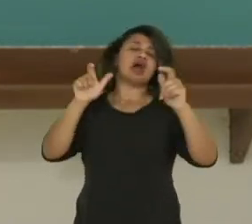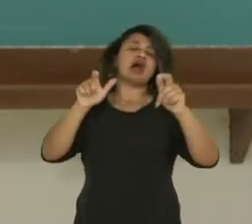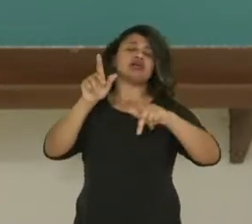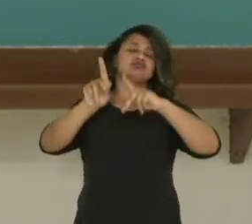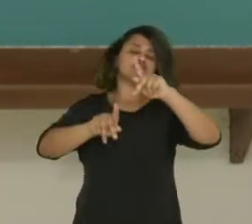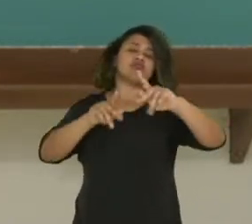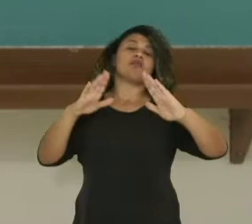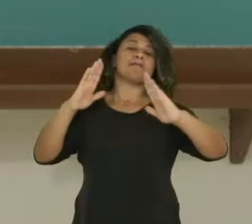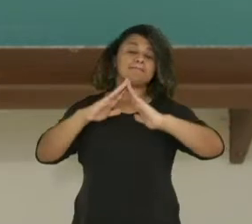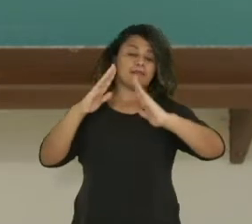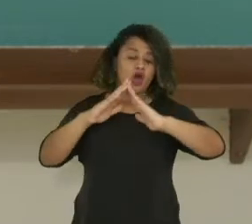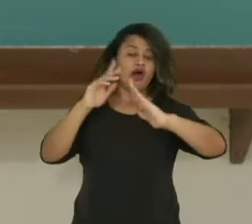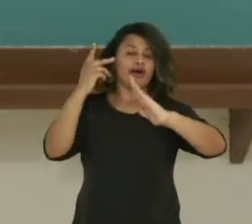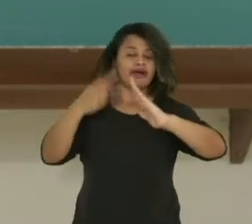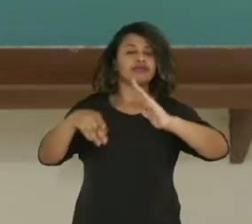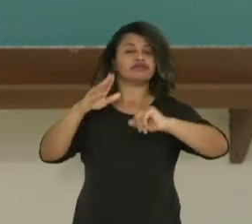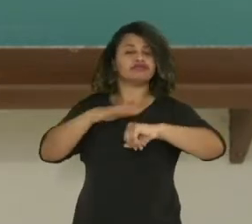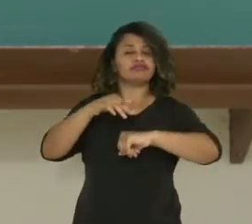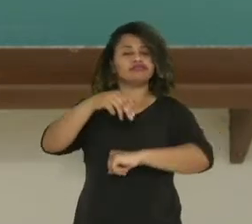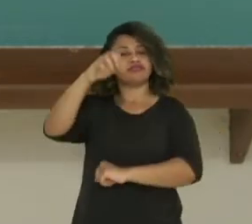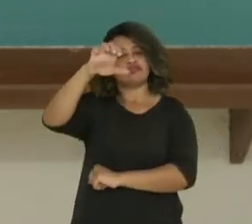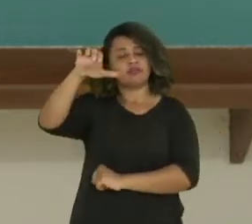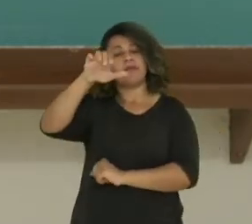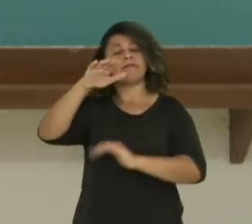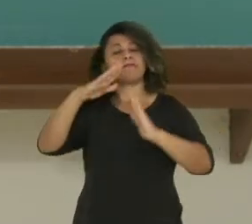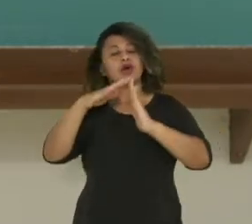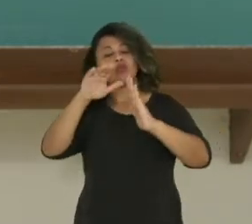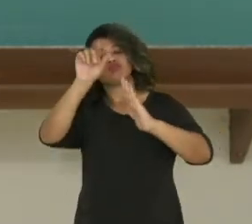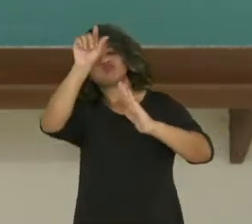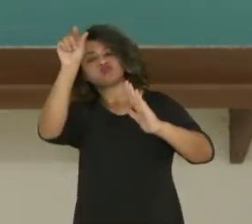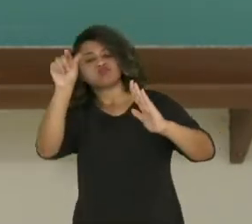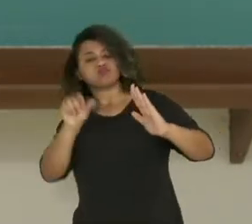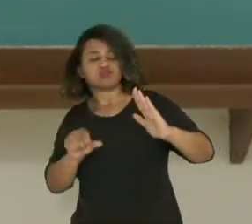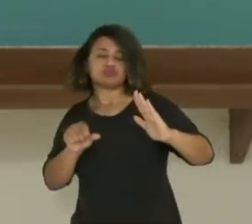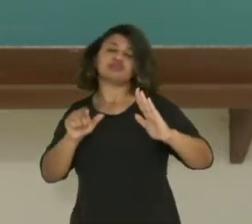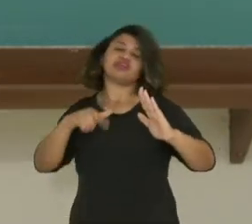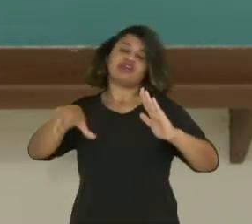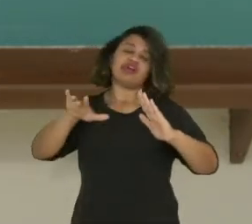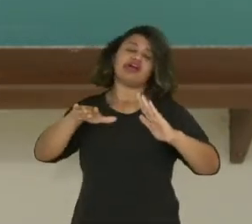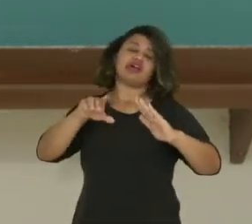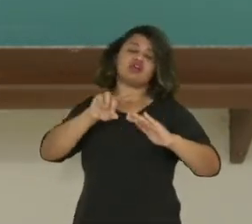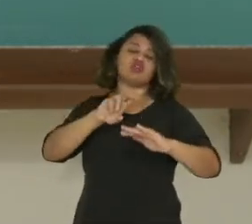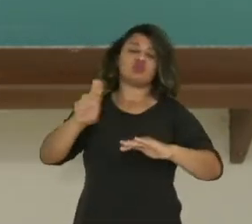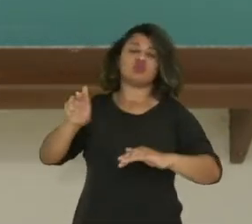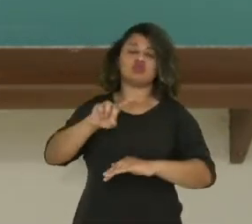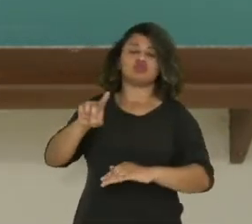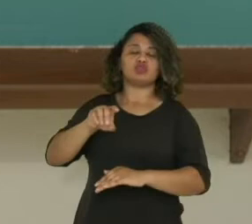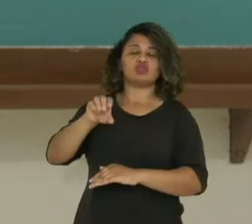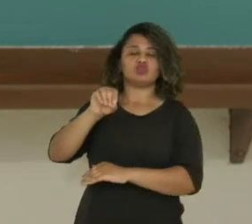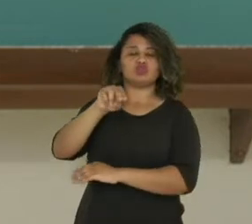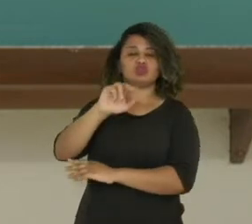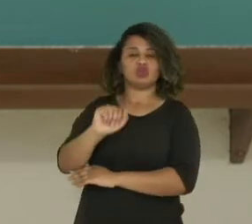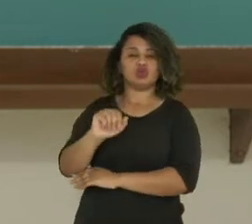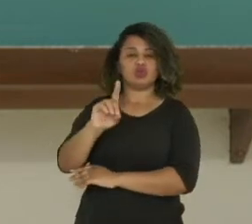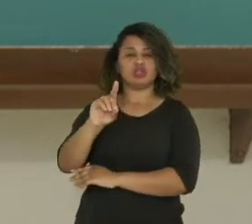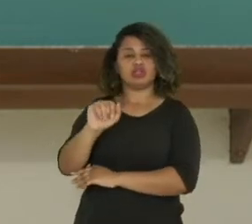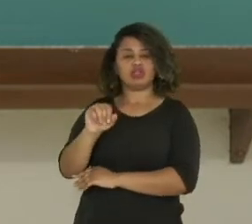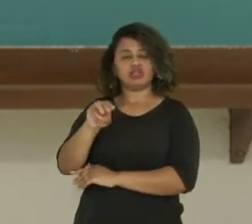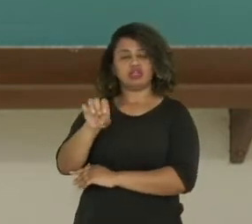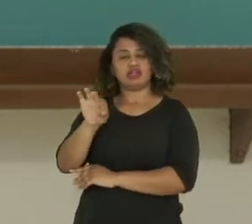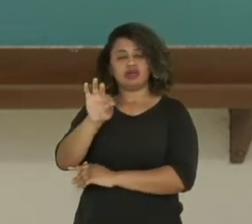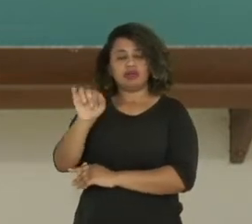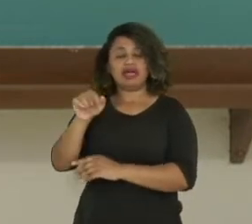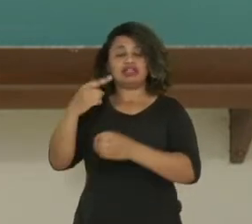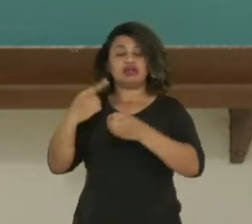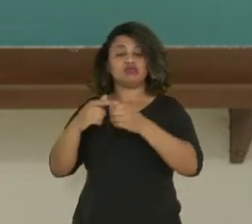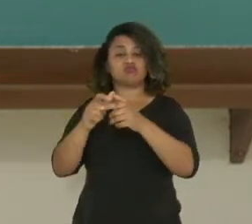que vivem no Nordeste moram nesta parte, né? Moram nesta área chamada zona da mata. As grandes cidades